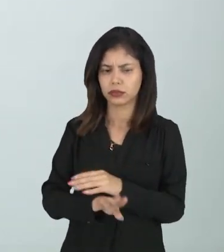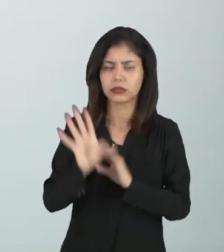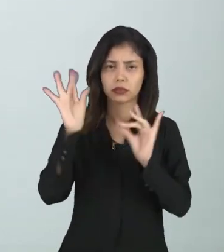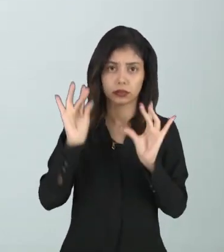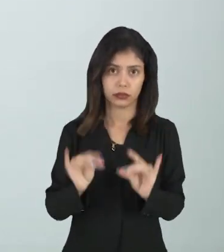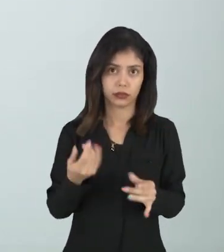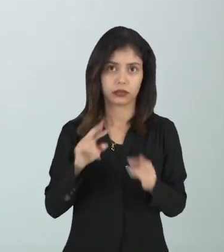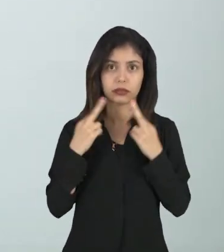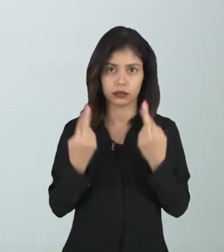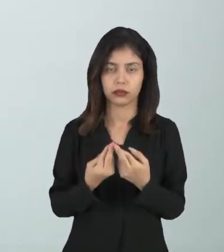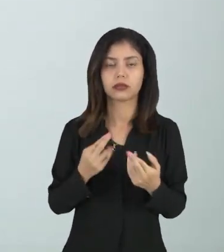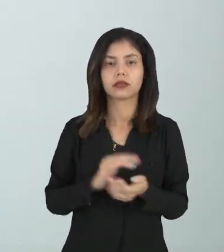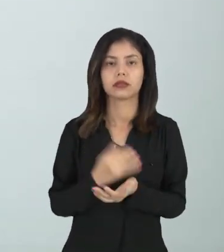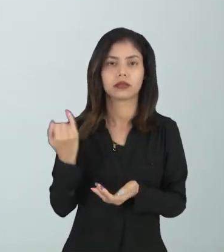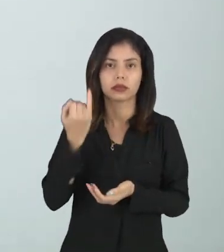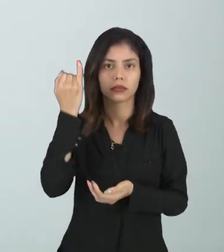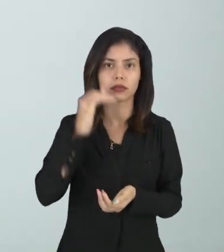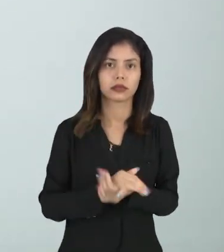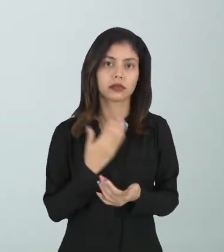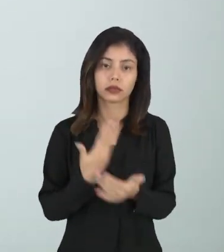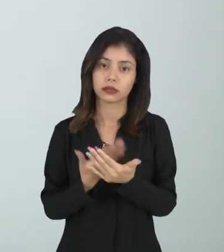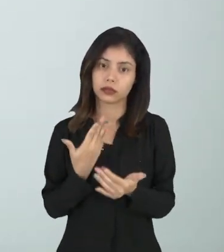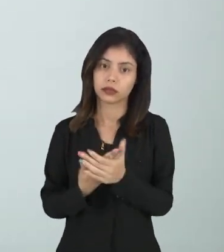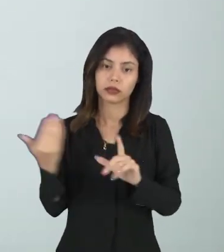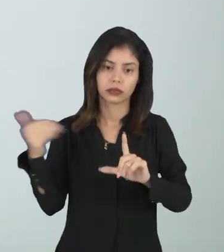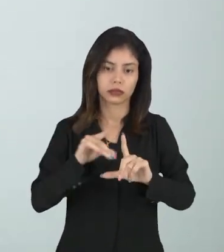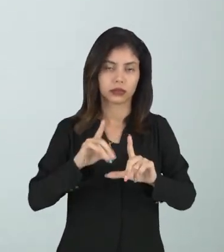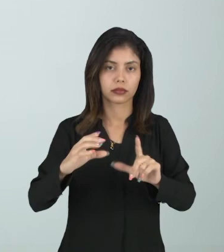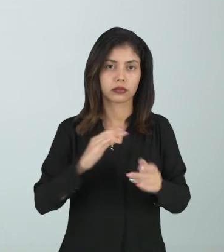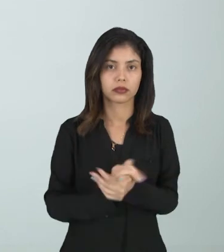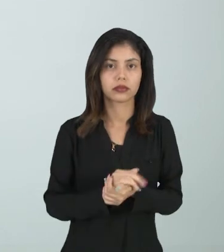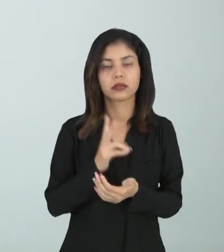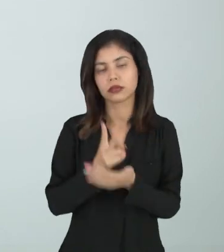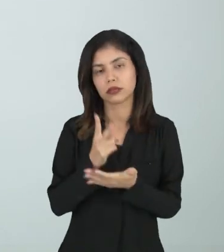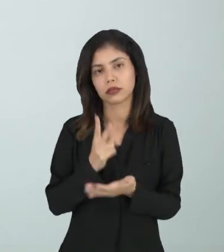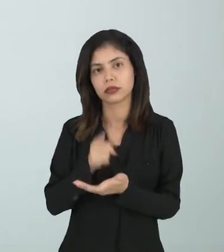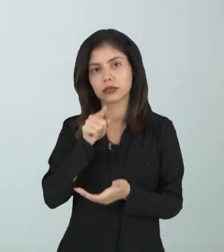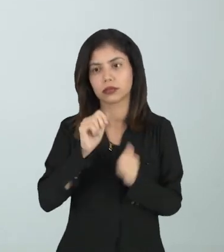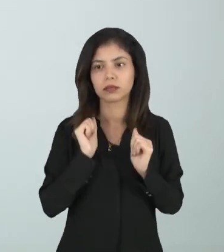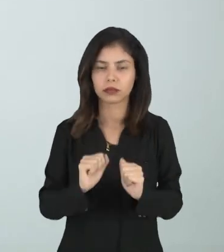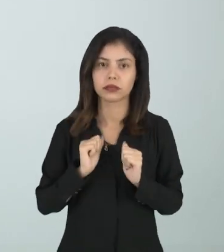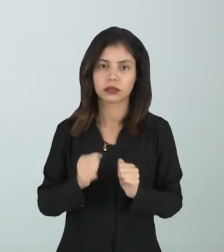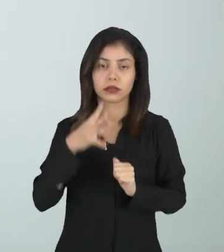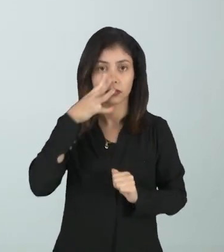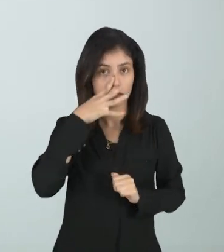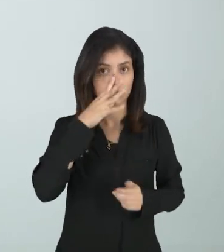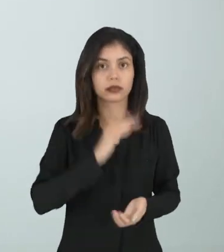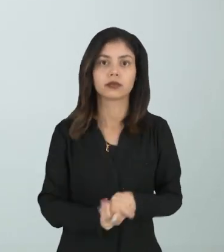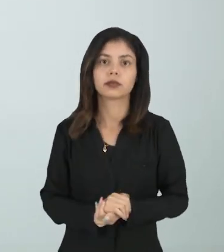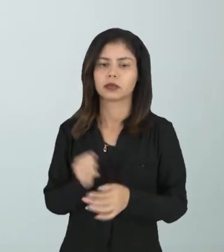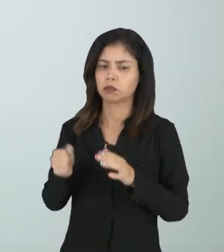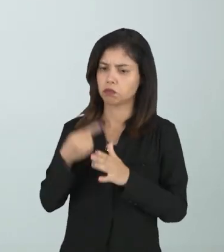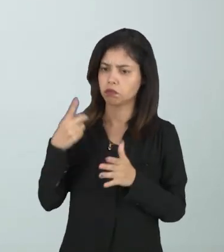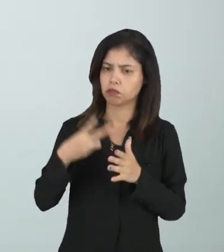de cada reino, tá? Isso é muito importante. Essa aula fica lá na plataforma Eduque, como sempre, para que vocês possam assistir aí